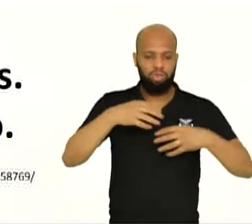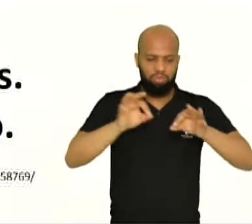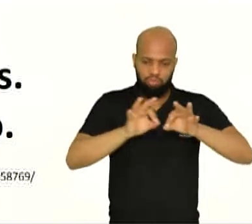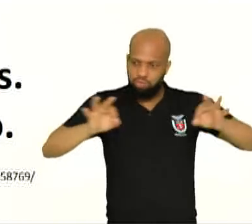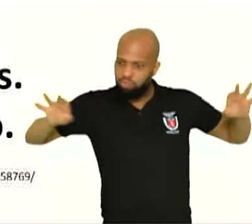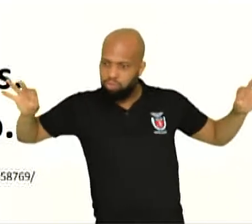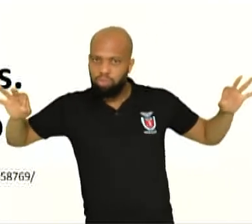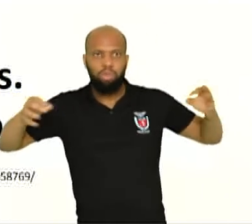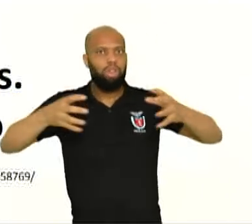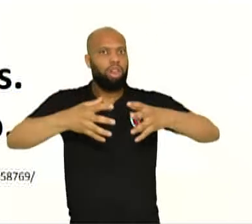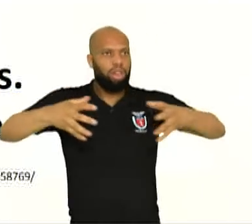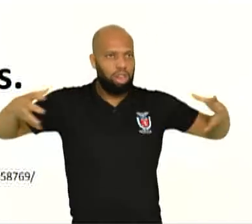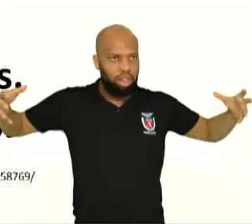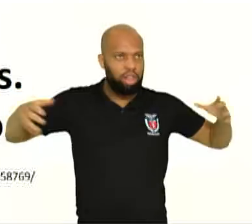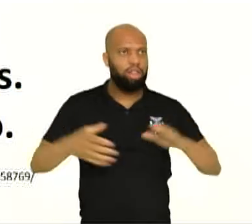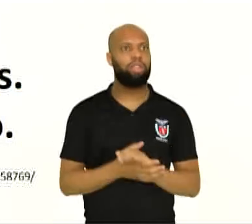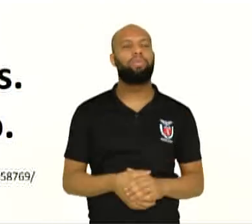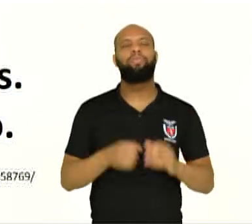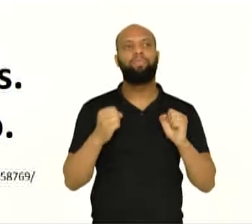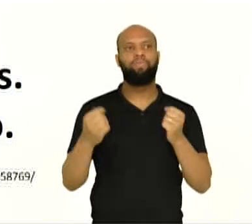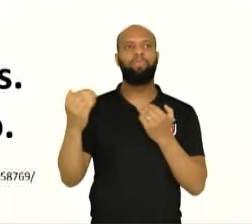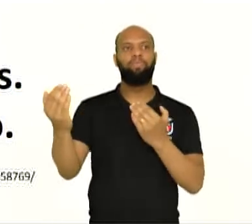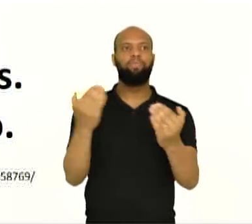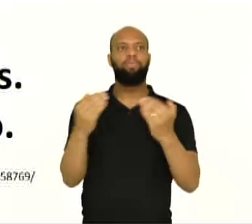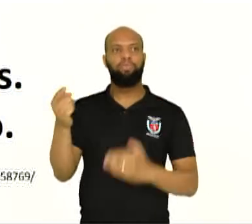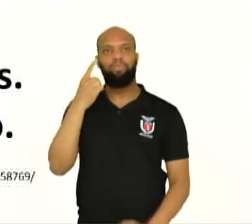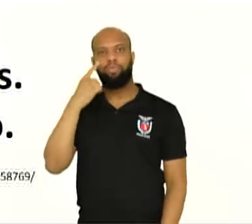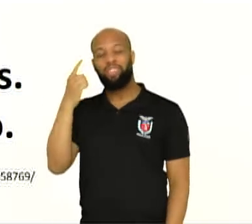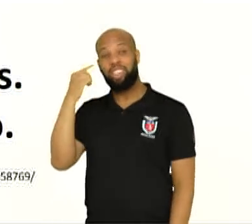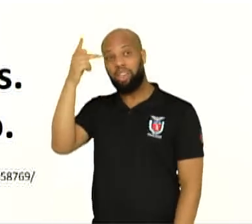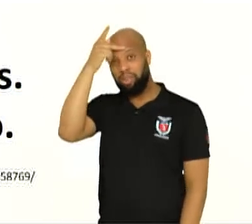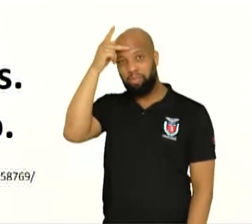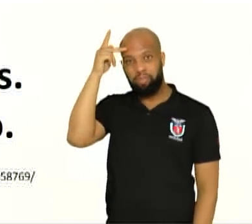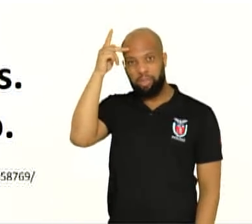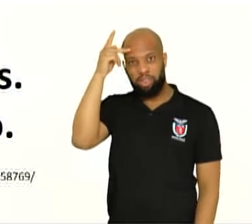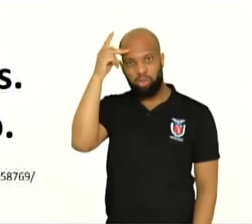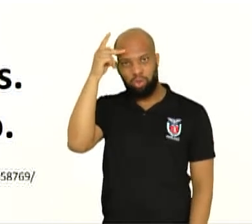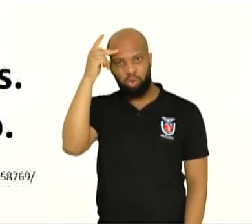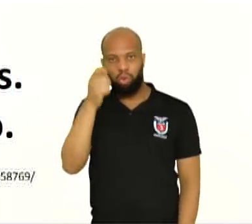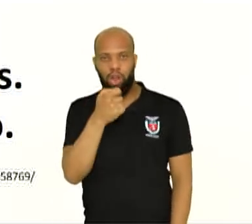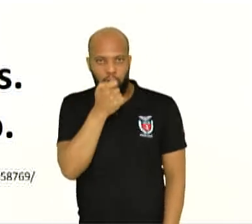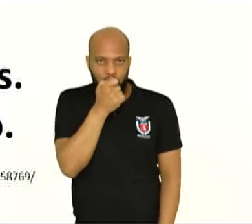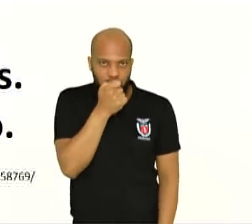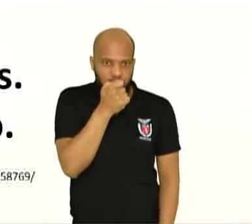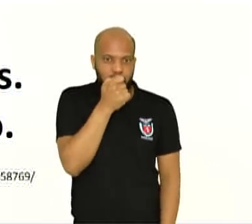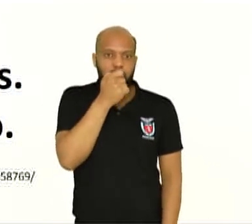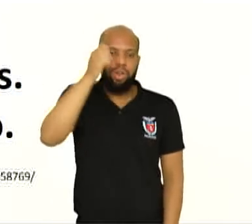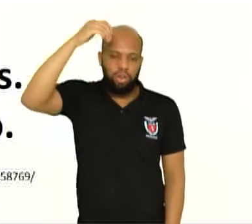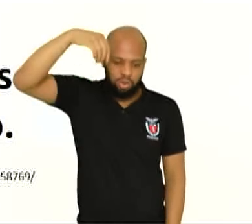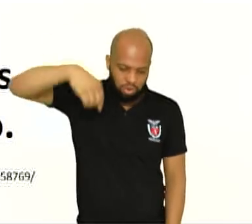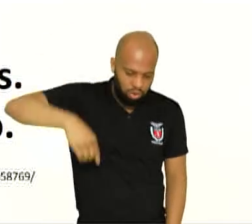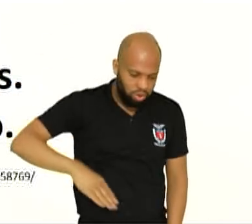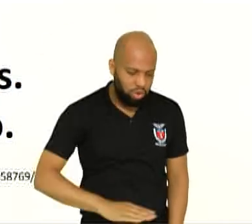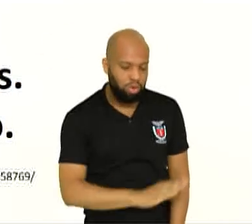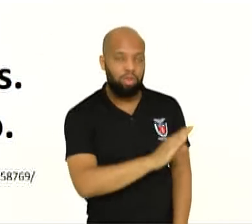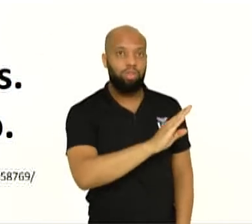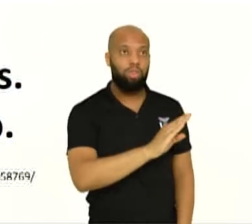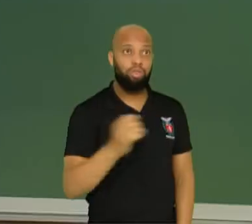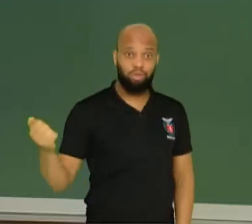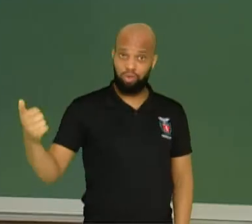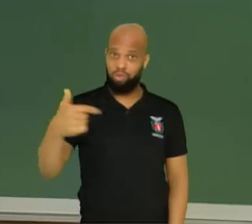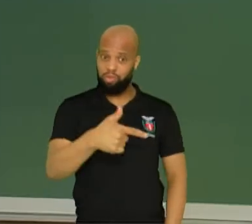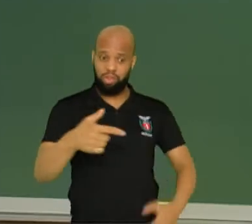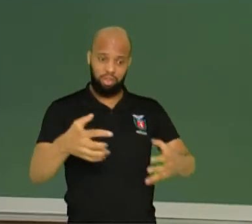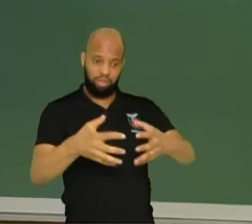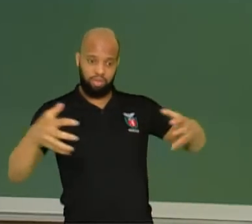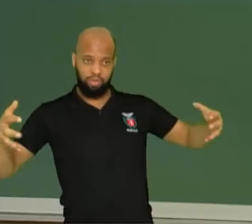que é enorme isso aqui, A gente pode comparar com o tamanho do mergulhador, ela é maior que ele, gente. Essa água-viva,